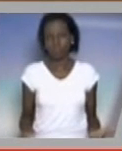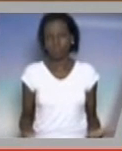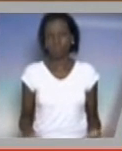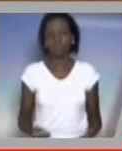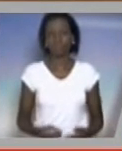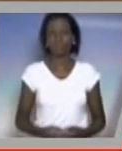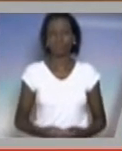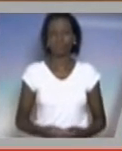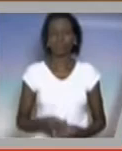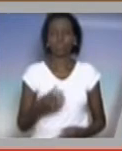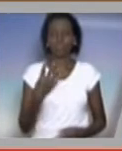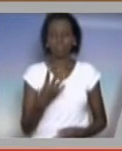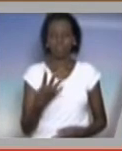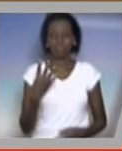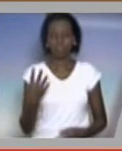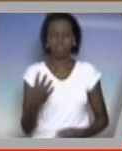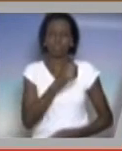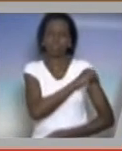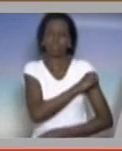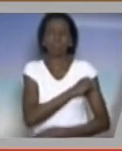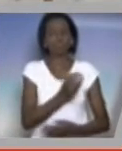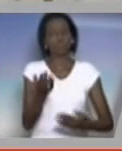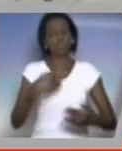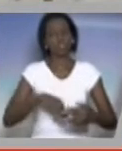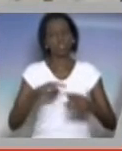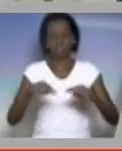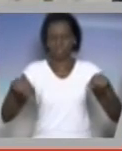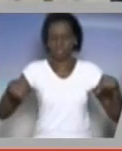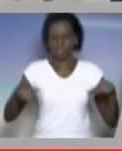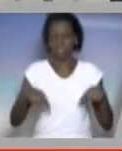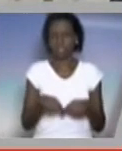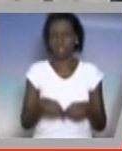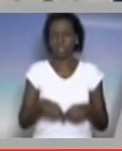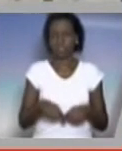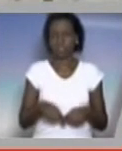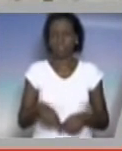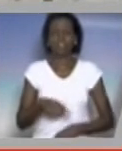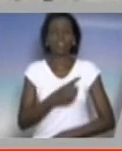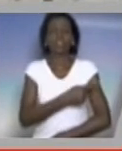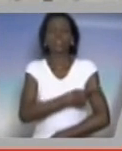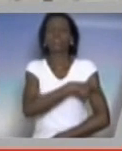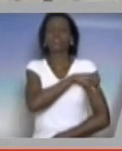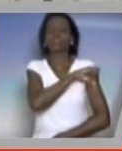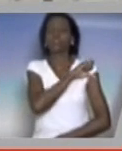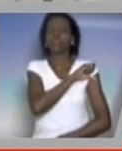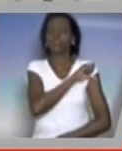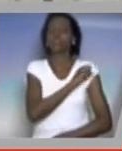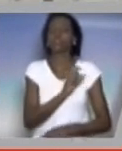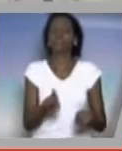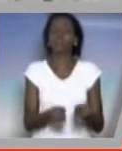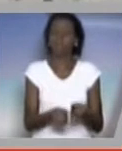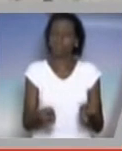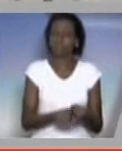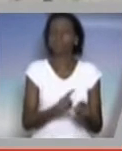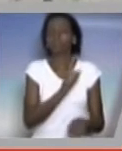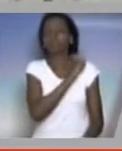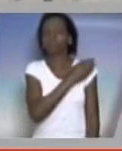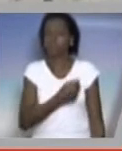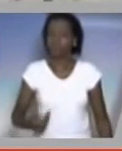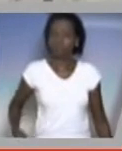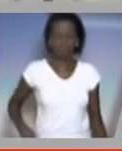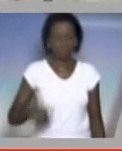alunos nas salas do ensino médio. No ensino fundamental, também, o governador estipula o número